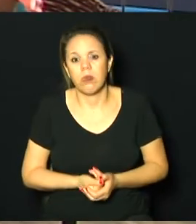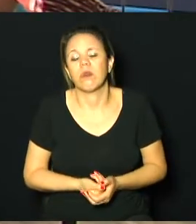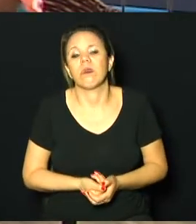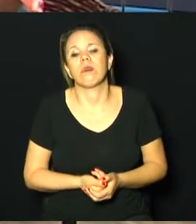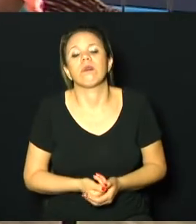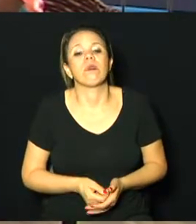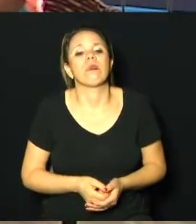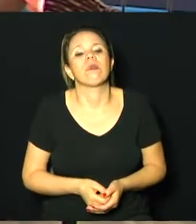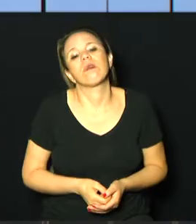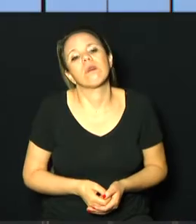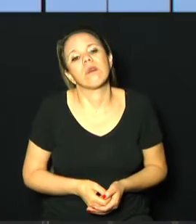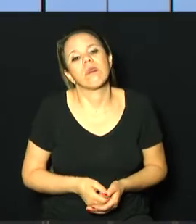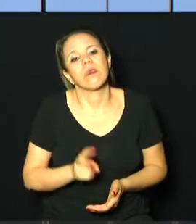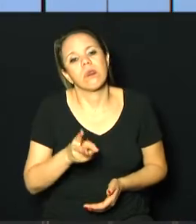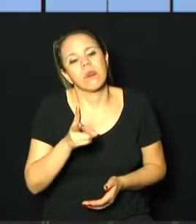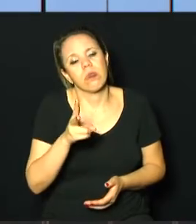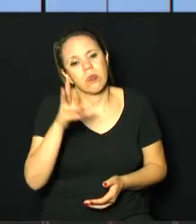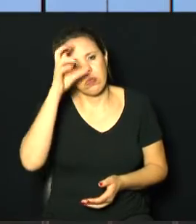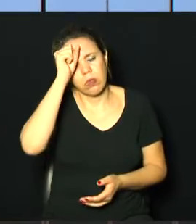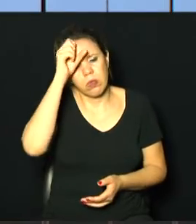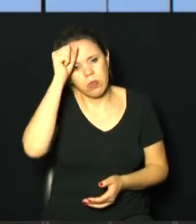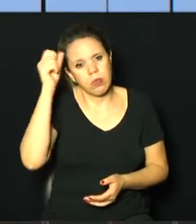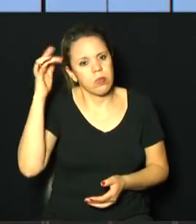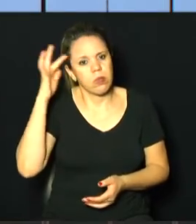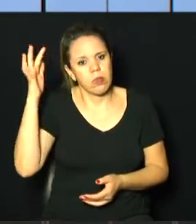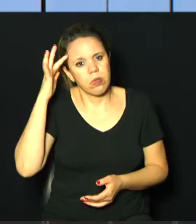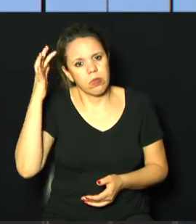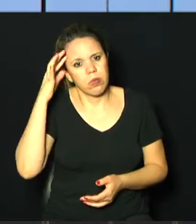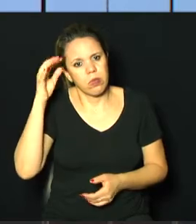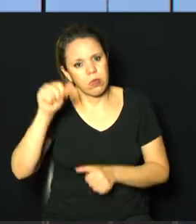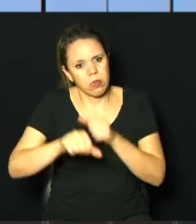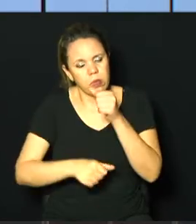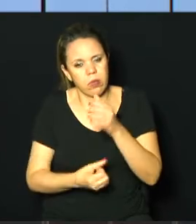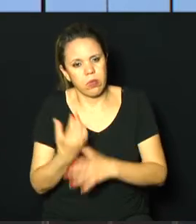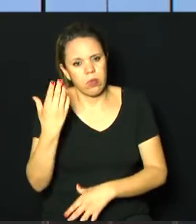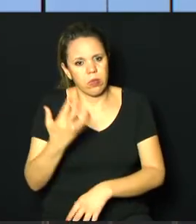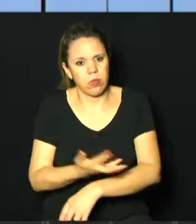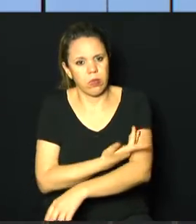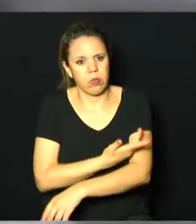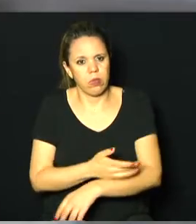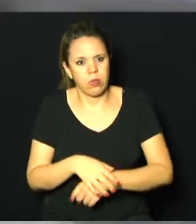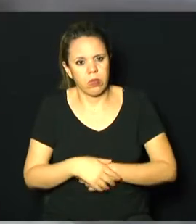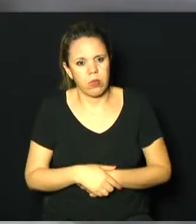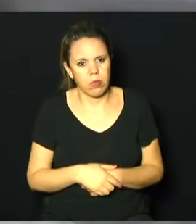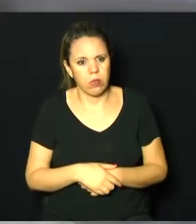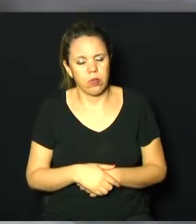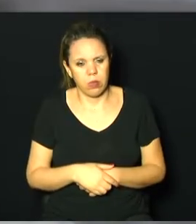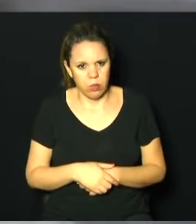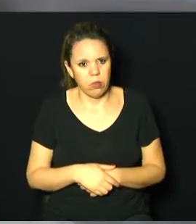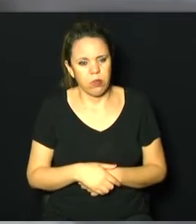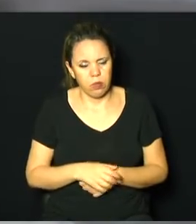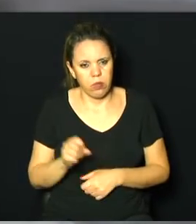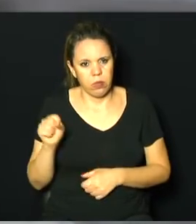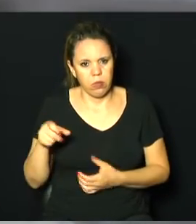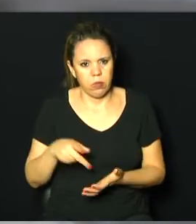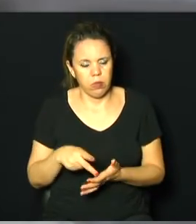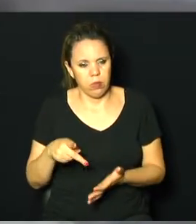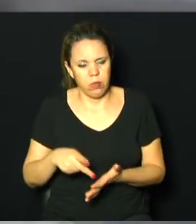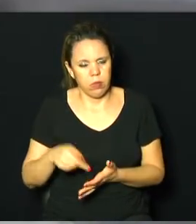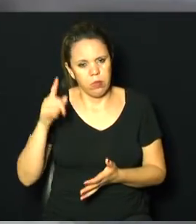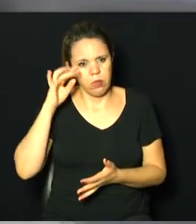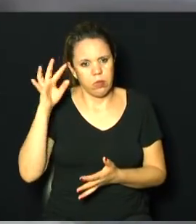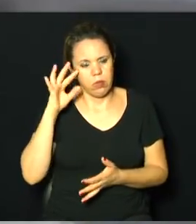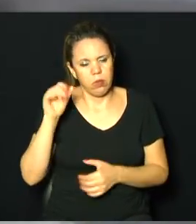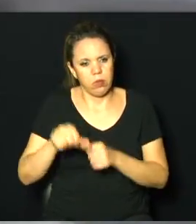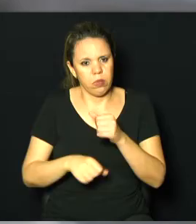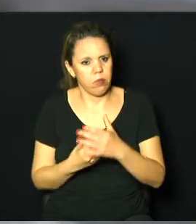falo, né? sempre eu aprendi com vocês assim que os pensamentos geram emoções. É por aí, né? É exatamente isso. Os pensamentos